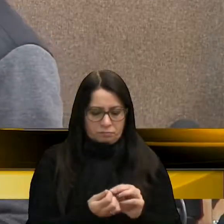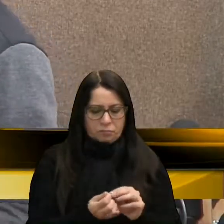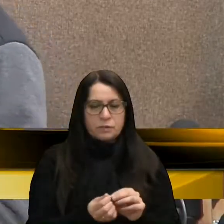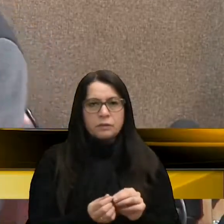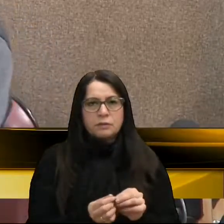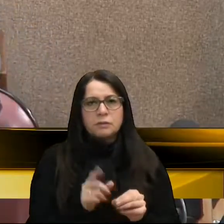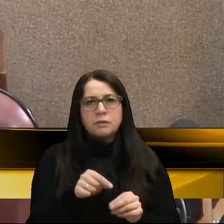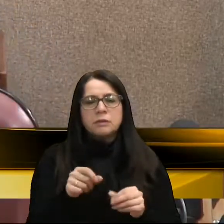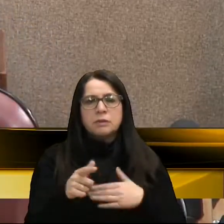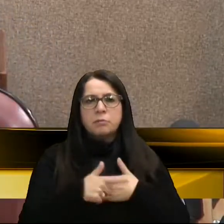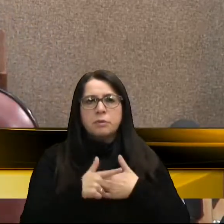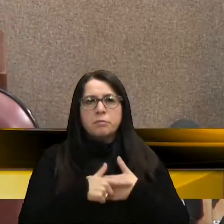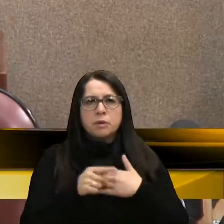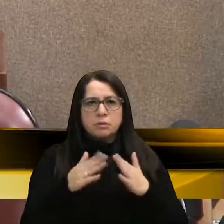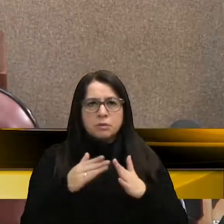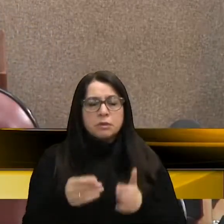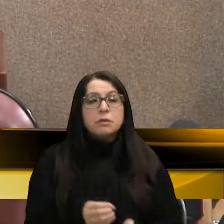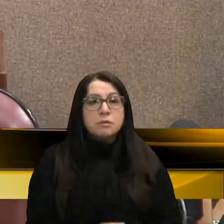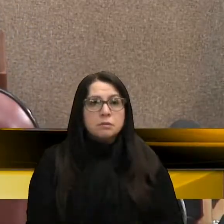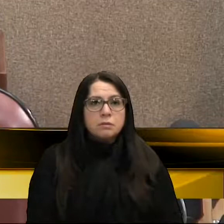Esse é o papel dessa casa?